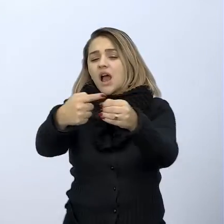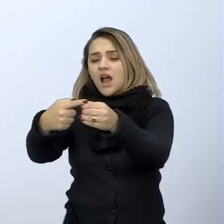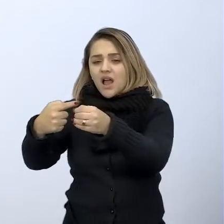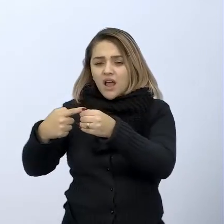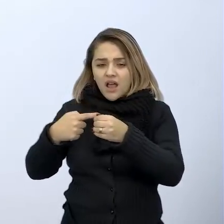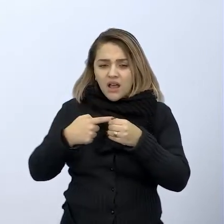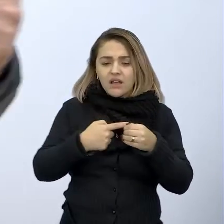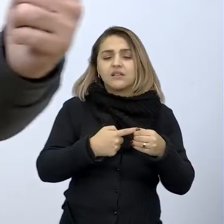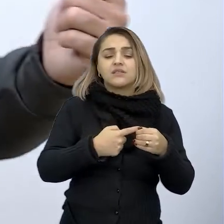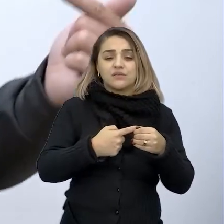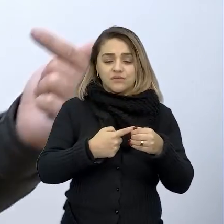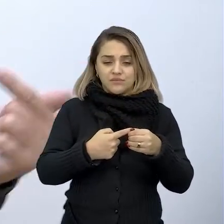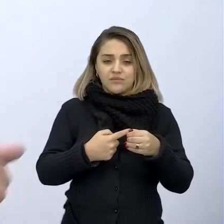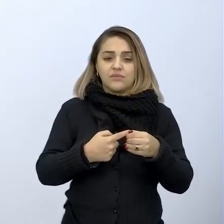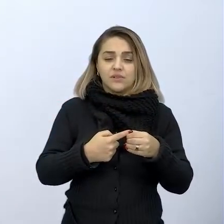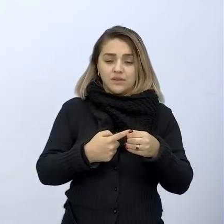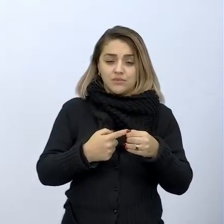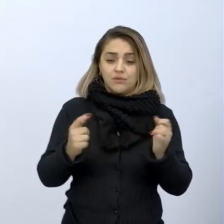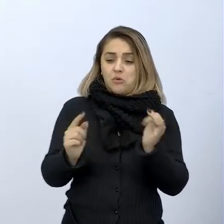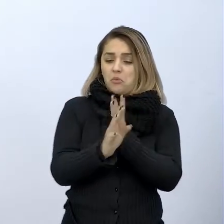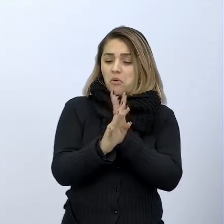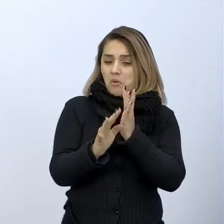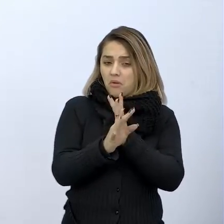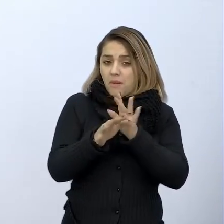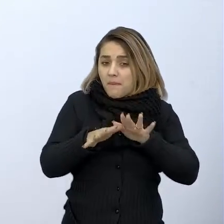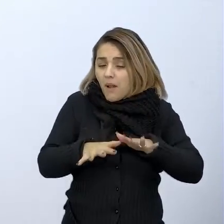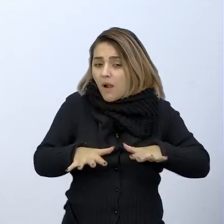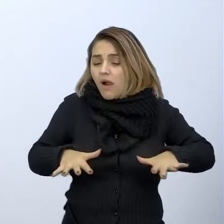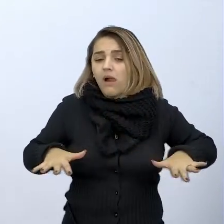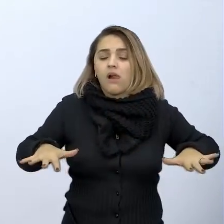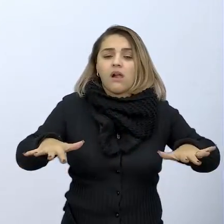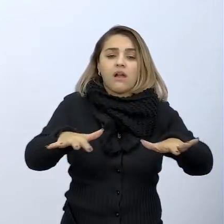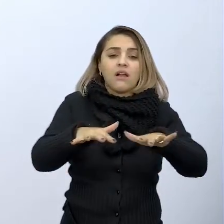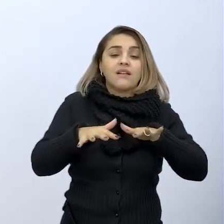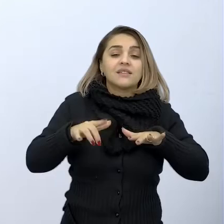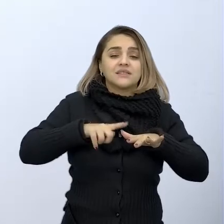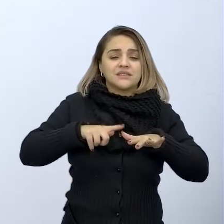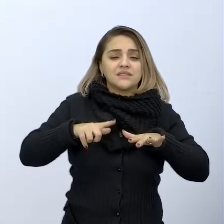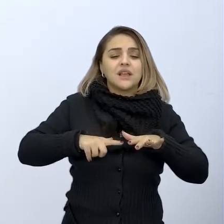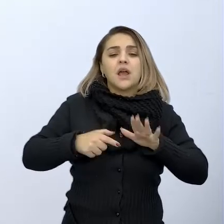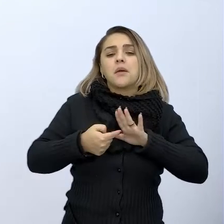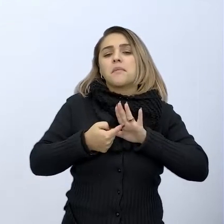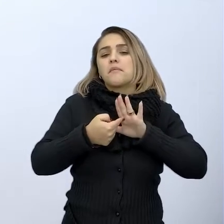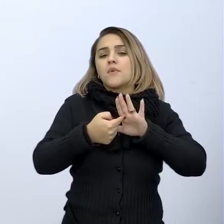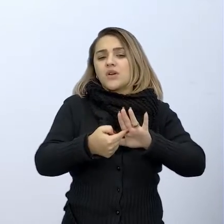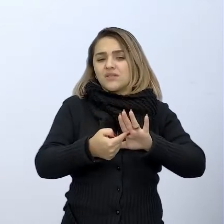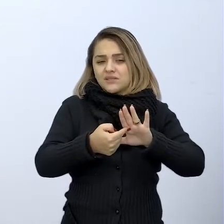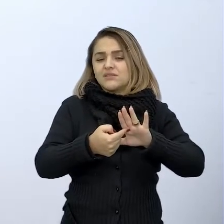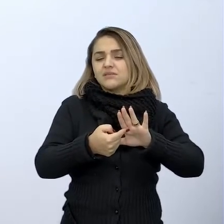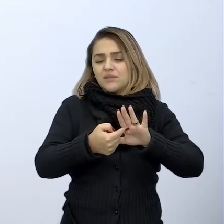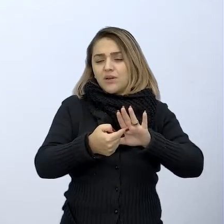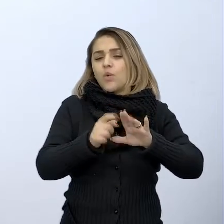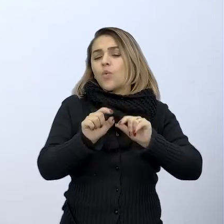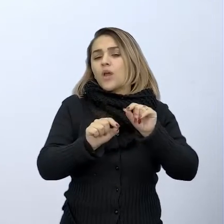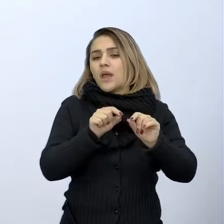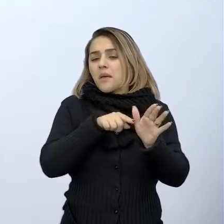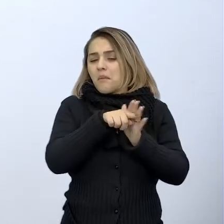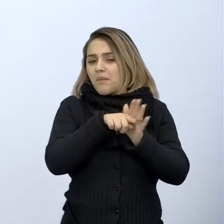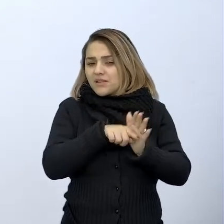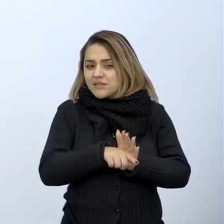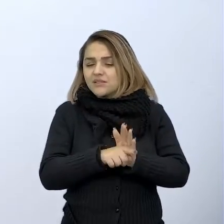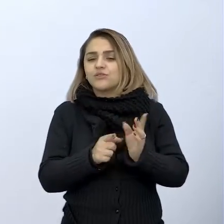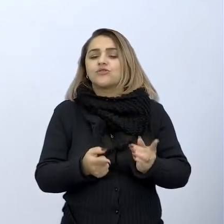volta desse anel urbano nós temos um fenômeno geográfico, econômico e social e